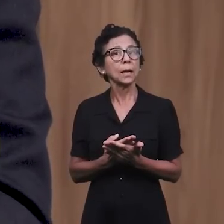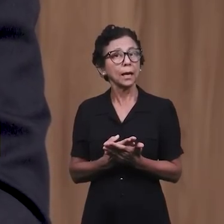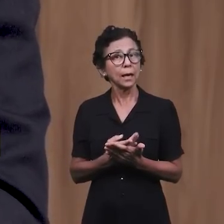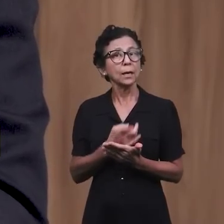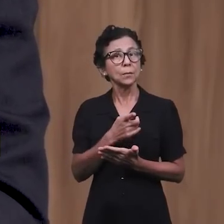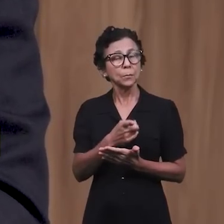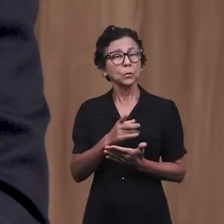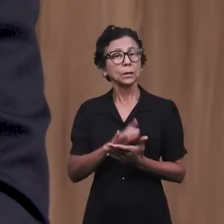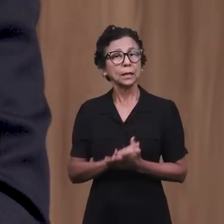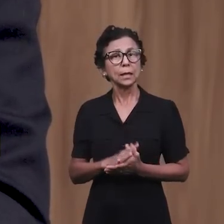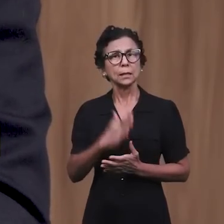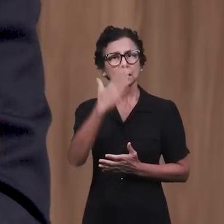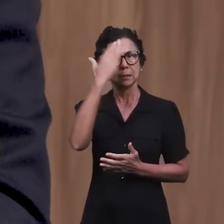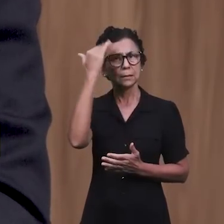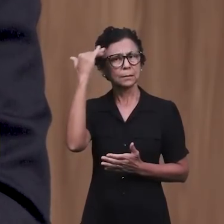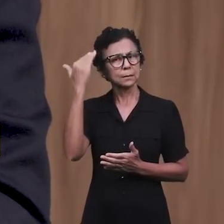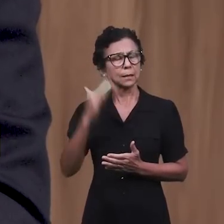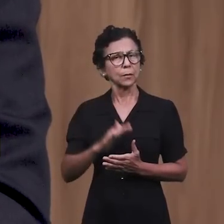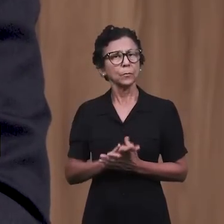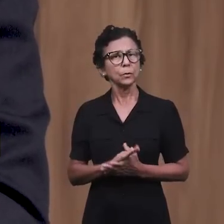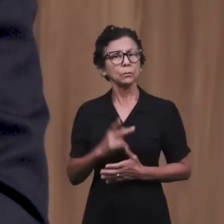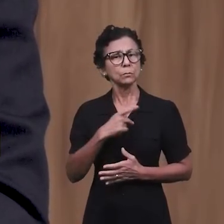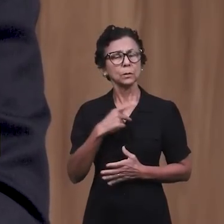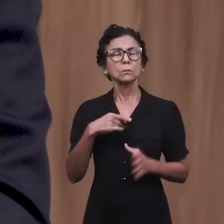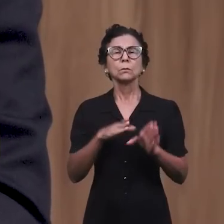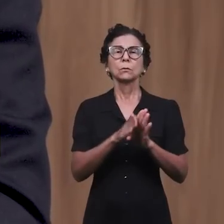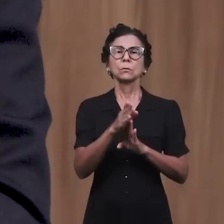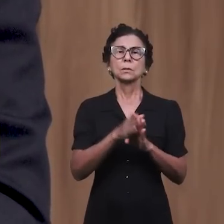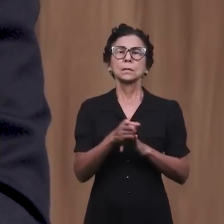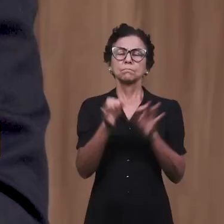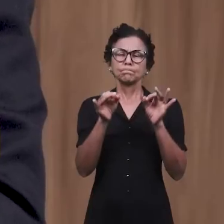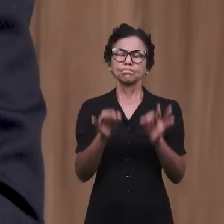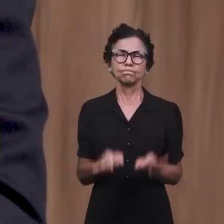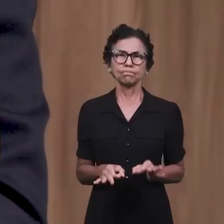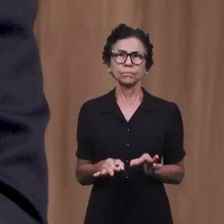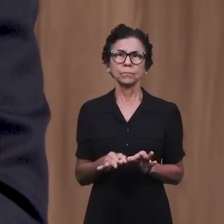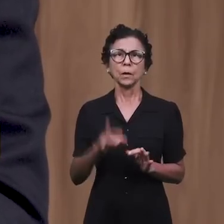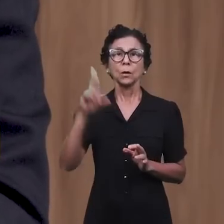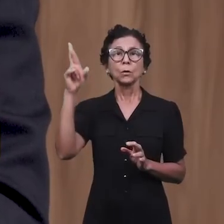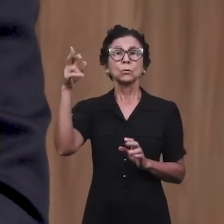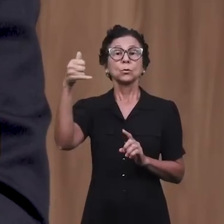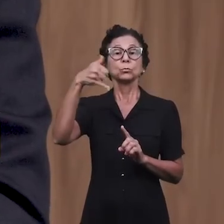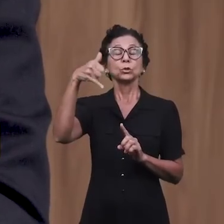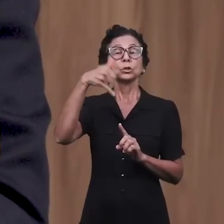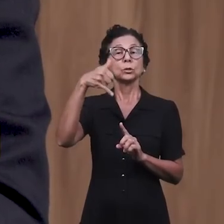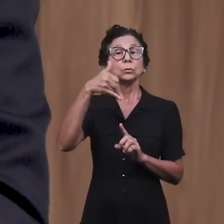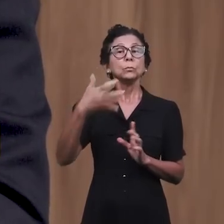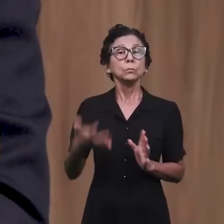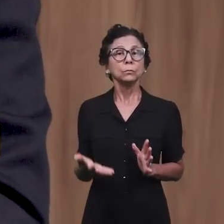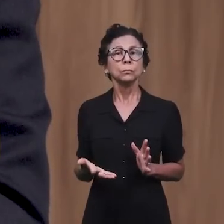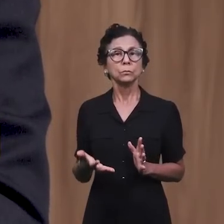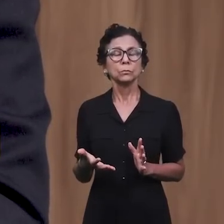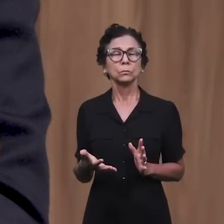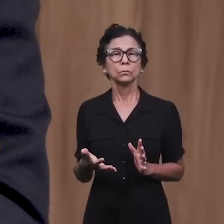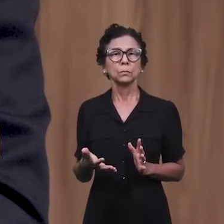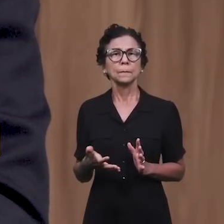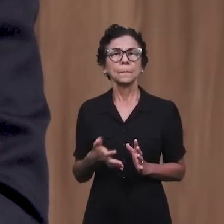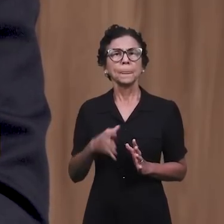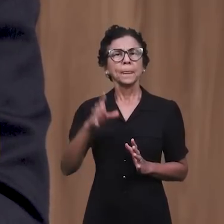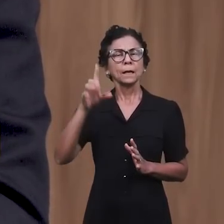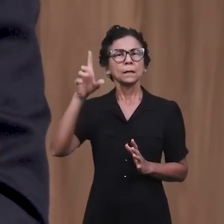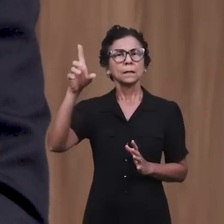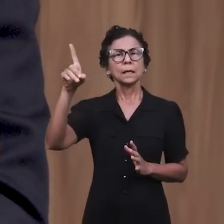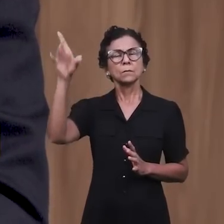sábio, é um pastor que tem o conselho apropriado, é um pastor ungido, é um pastor que tem a autoridade dada